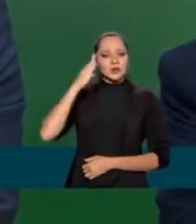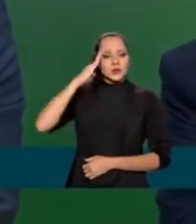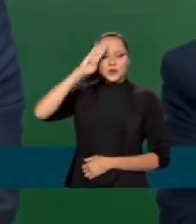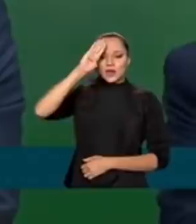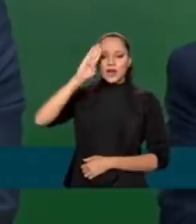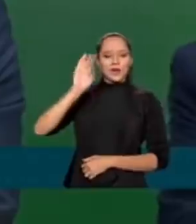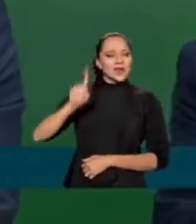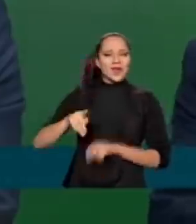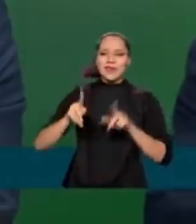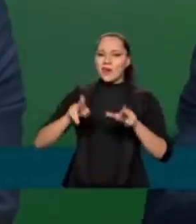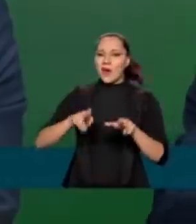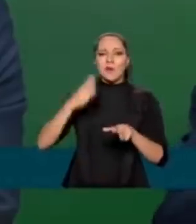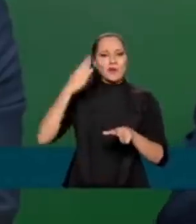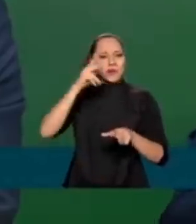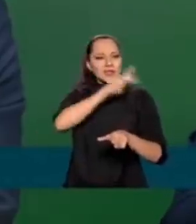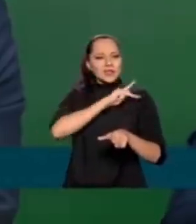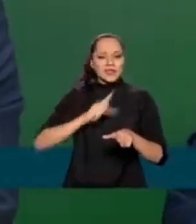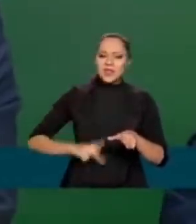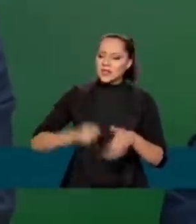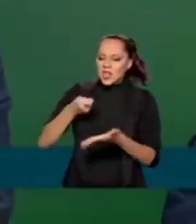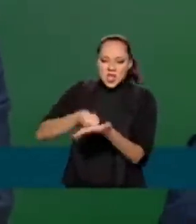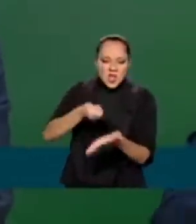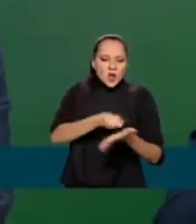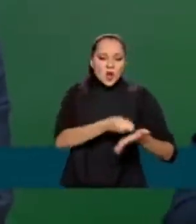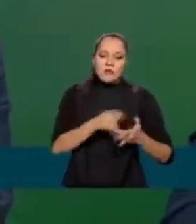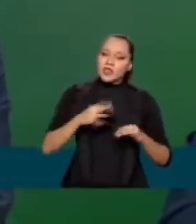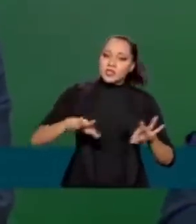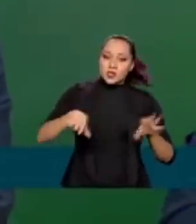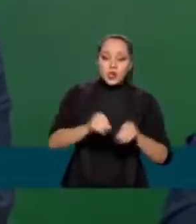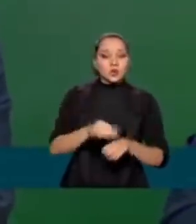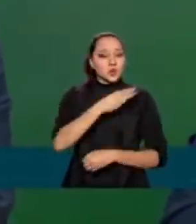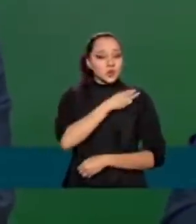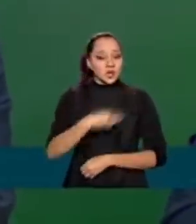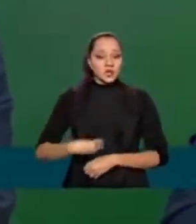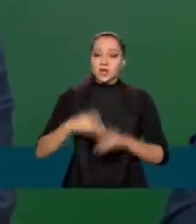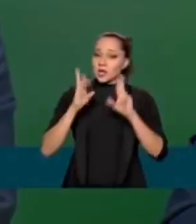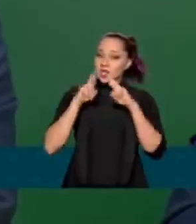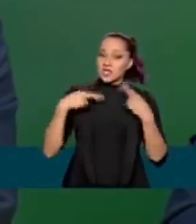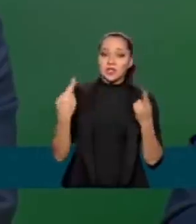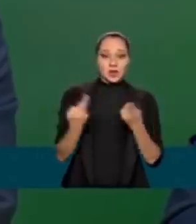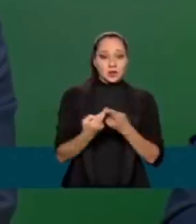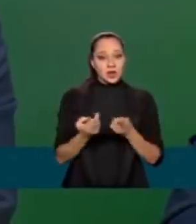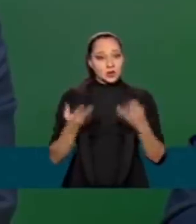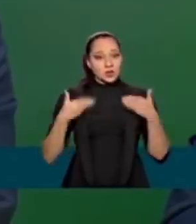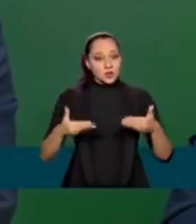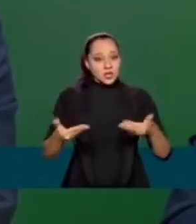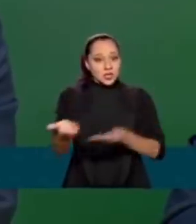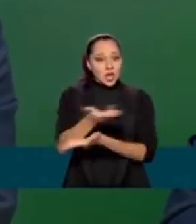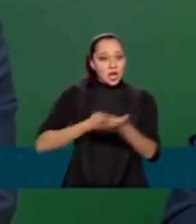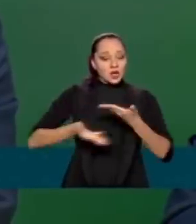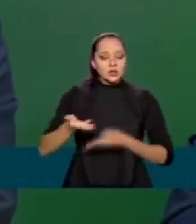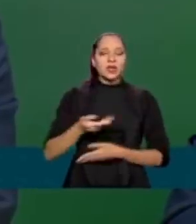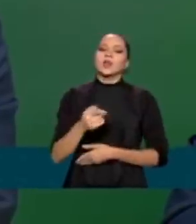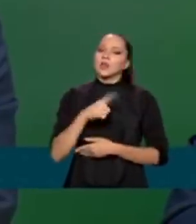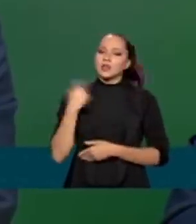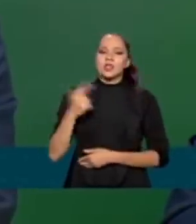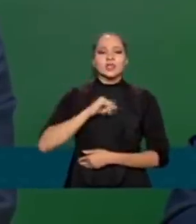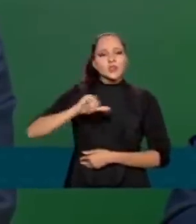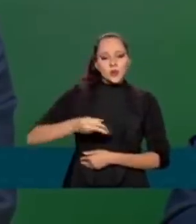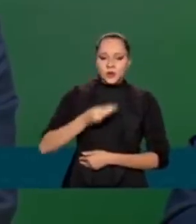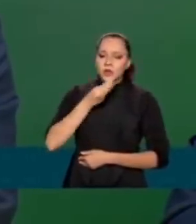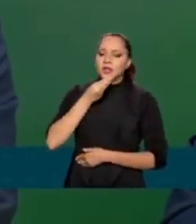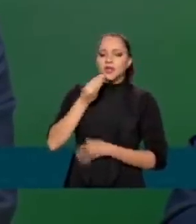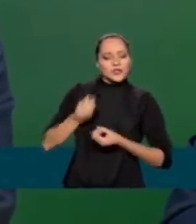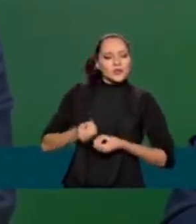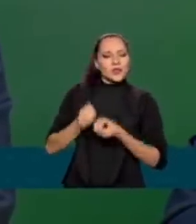mesmo presidente que cobra de todos os ministros, nas nossas reuniões ministeriais, que nós temos a oportunidade de servir ao